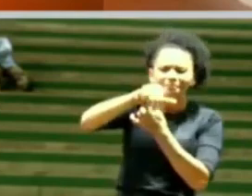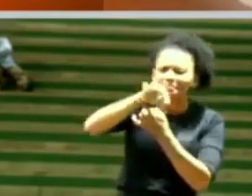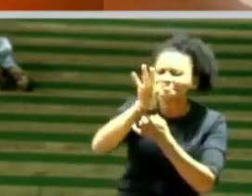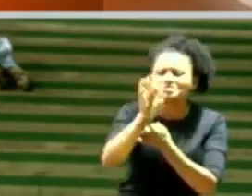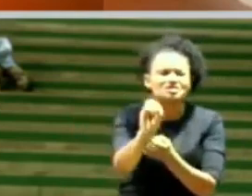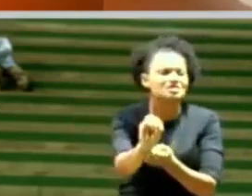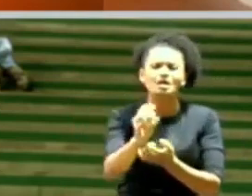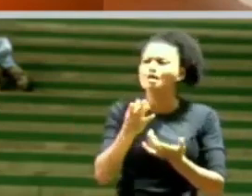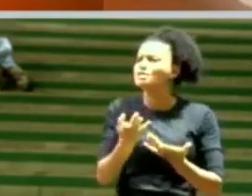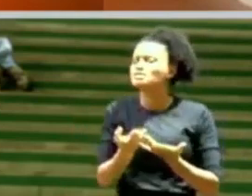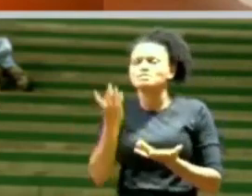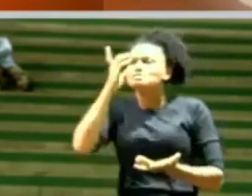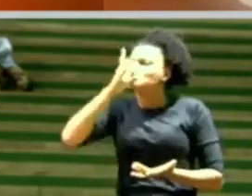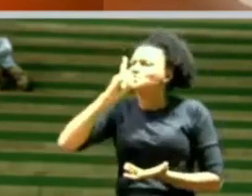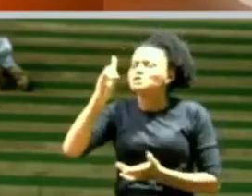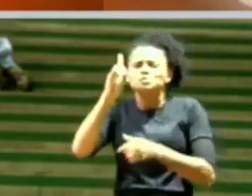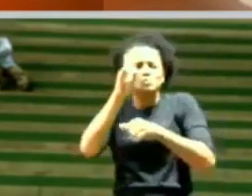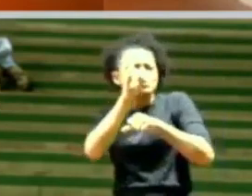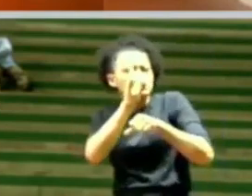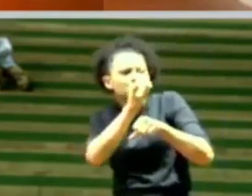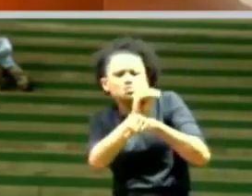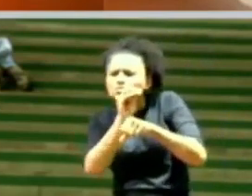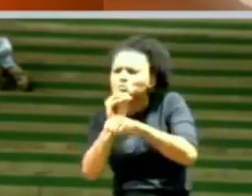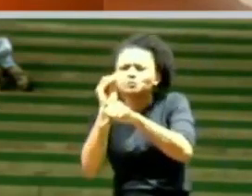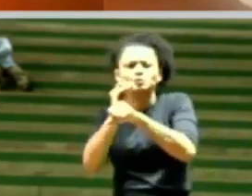Deus trata o seu povo